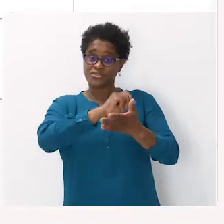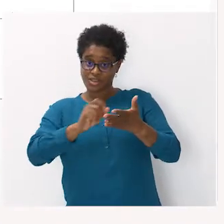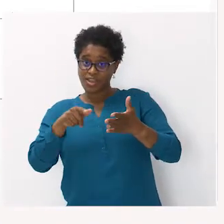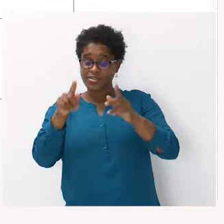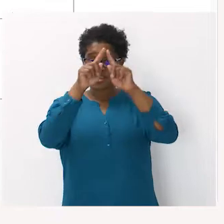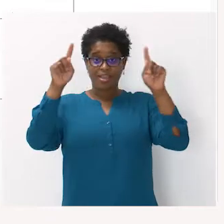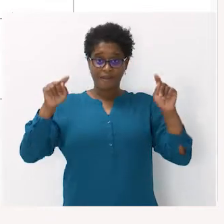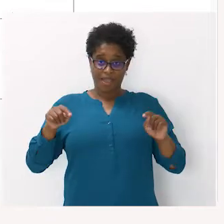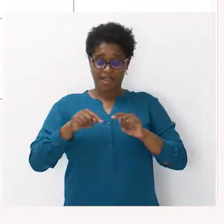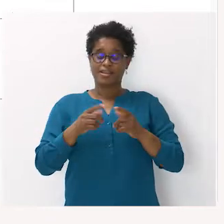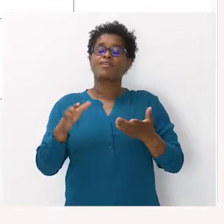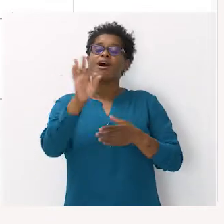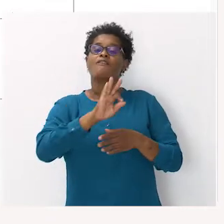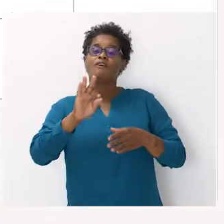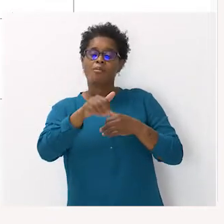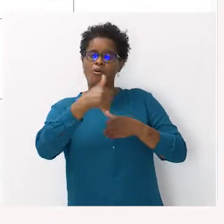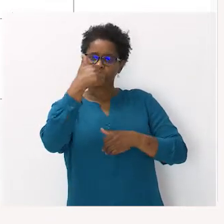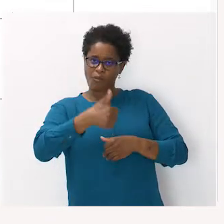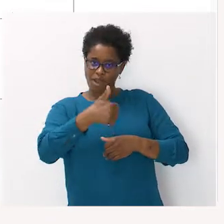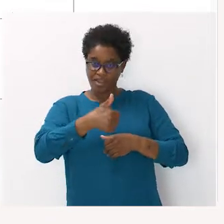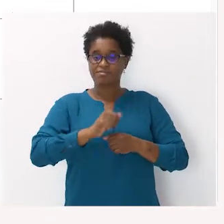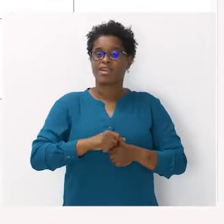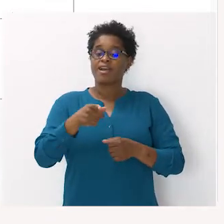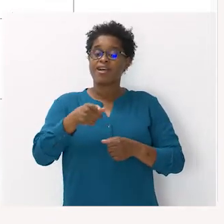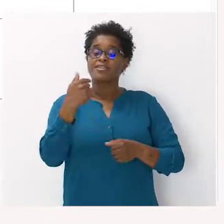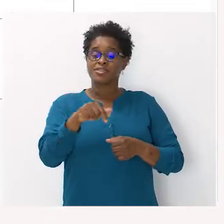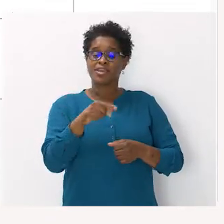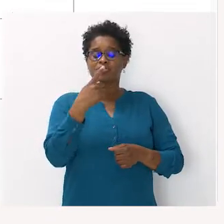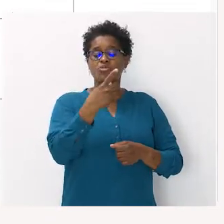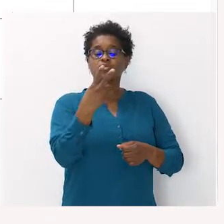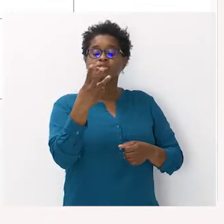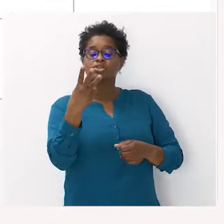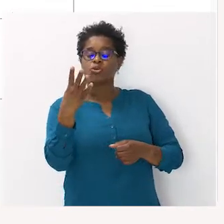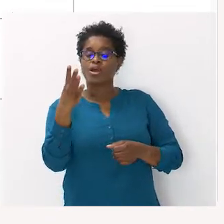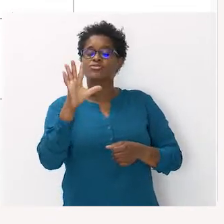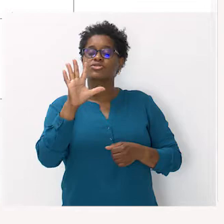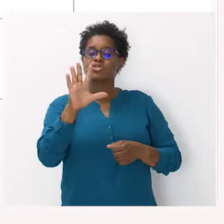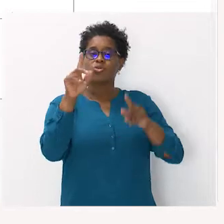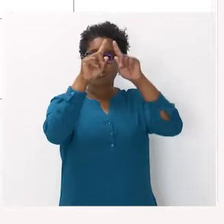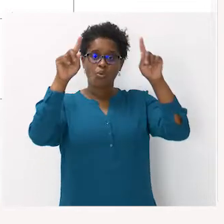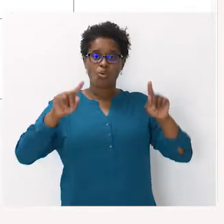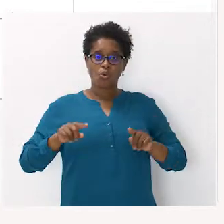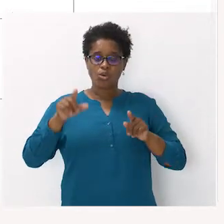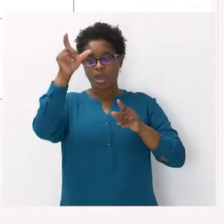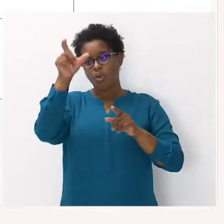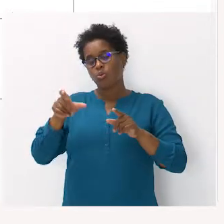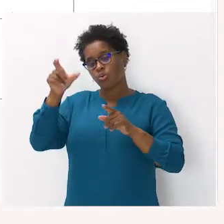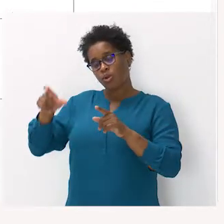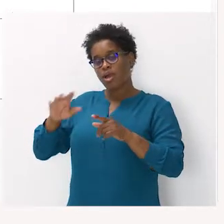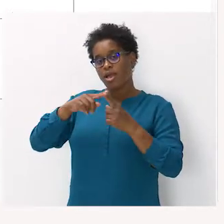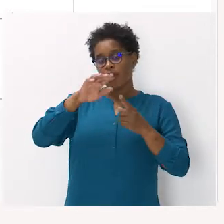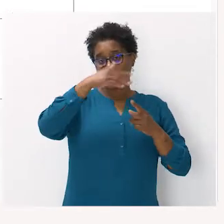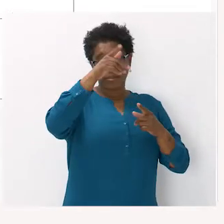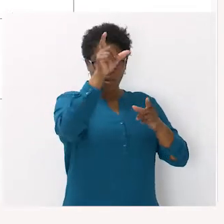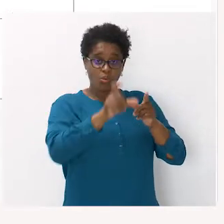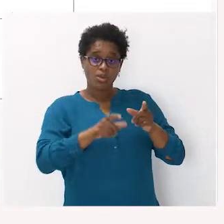completar essa tabela da forma correta. Aqui nós temos 1, 2, 3, 4, 5 colunas. Na primeira coluna